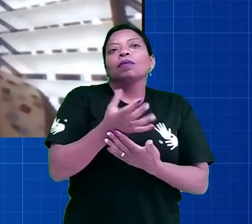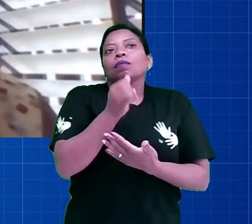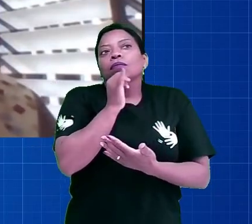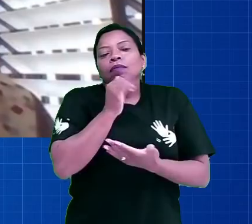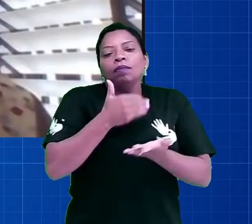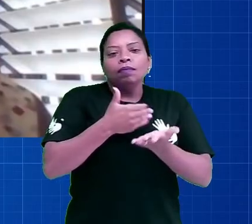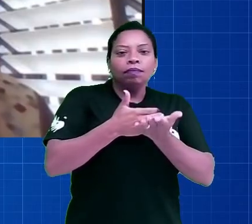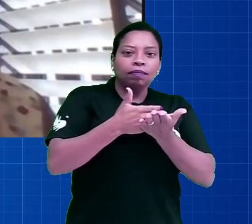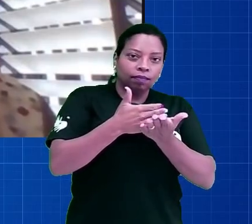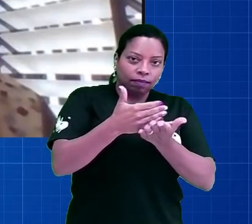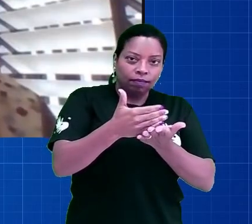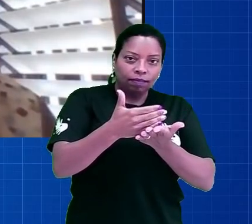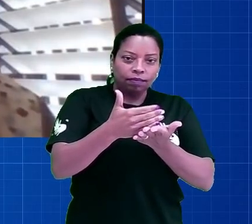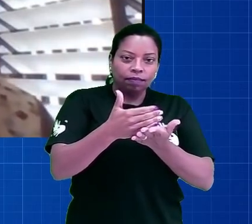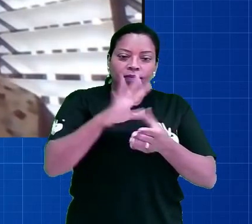municípios, vários sistemas